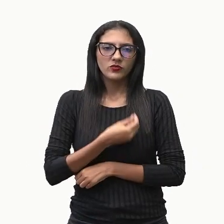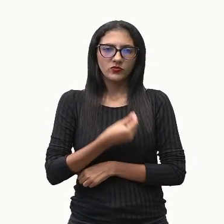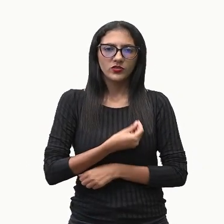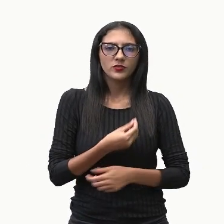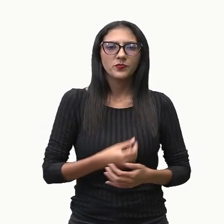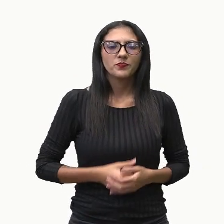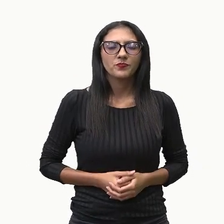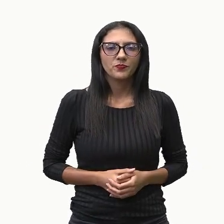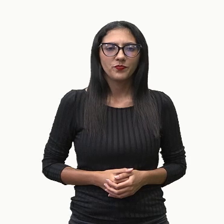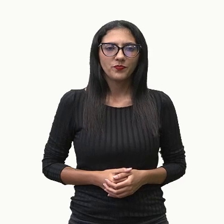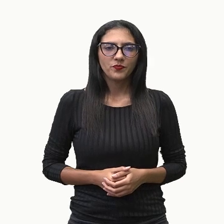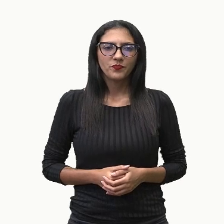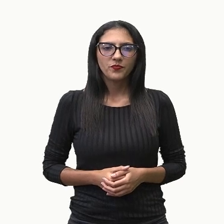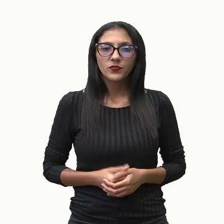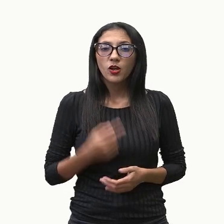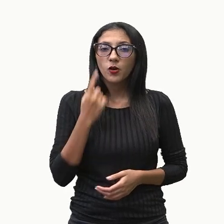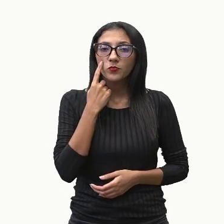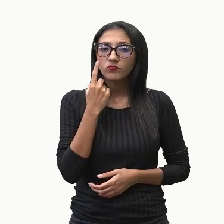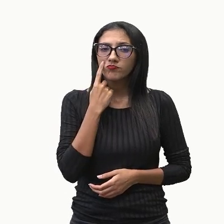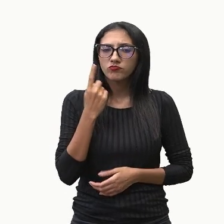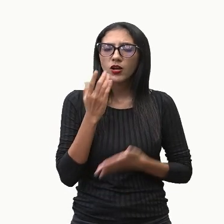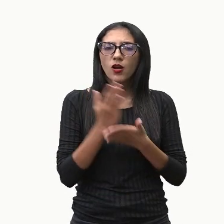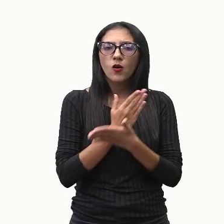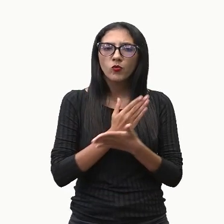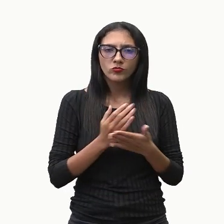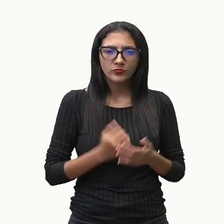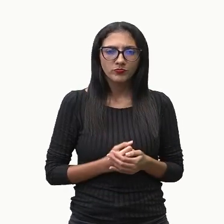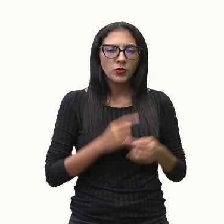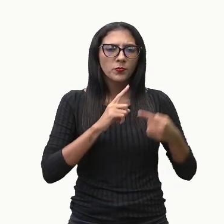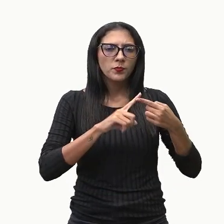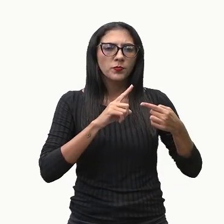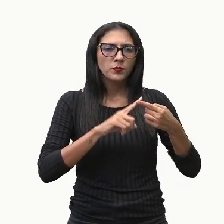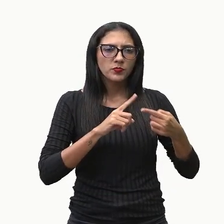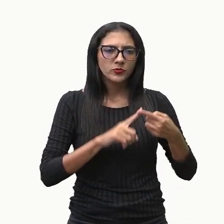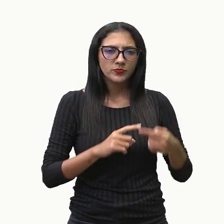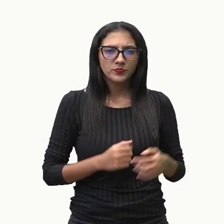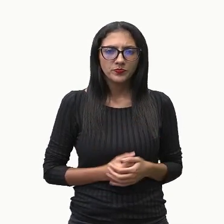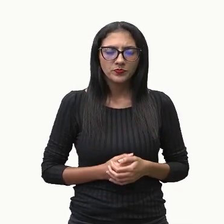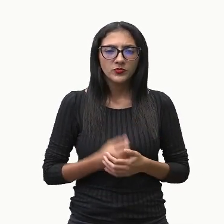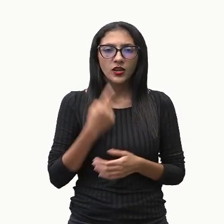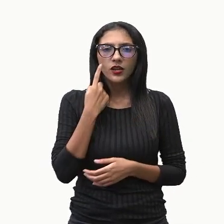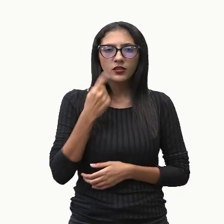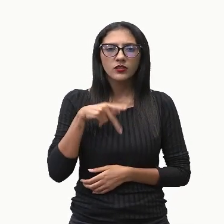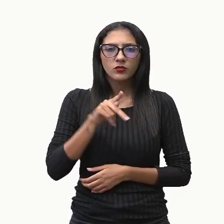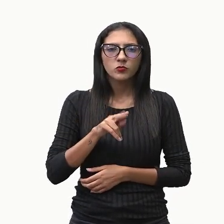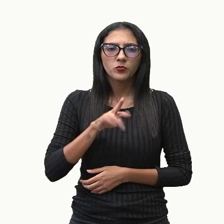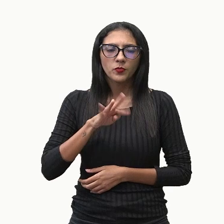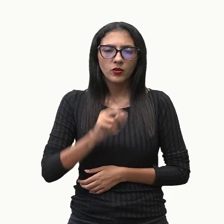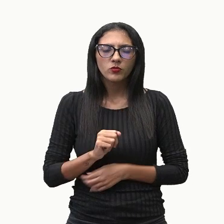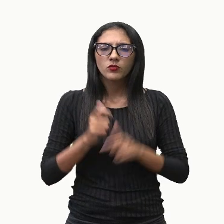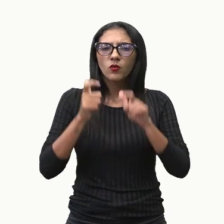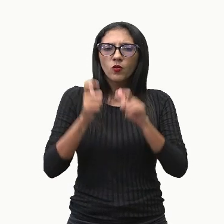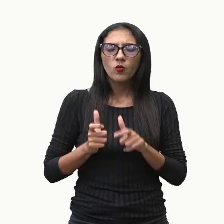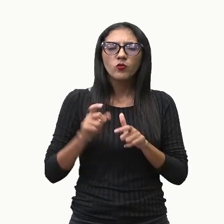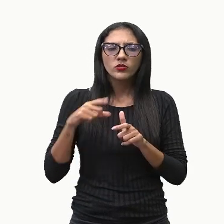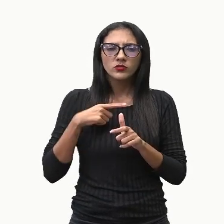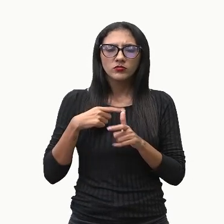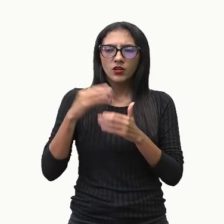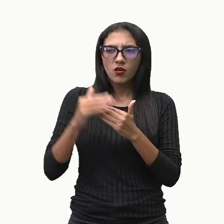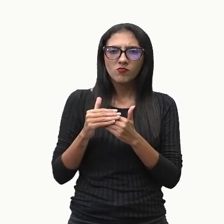ver aqui alguns campos de refugiados, começando com Kutupalong, tá? Localização Cox's Bazar,